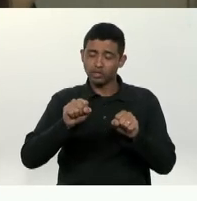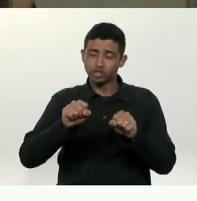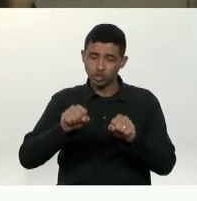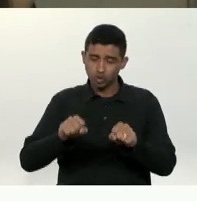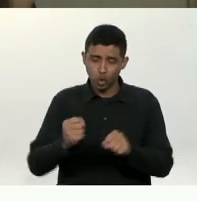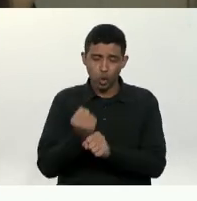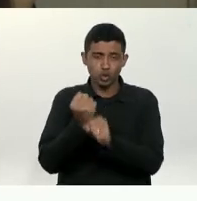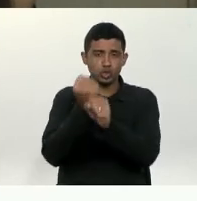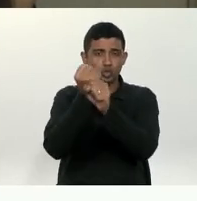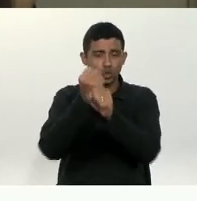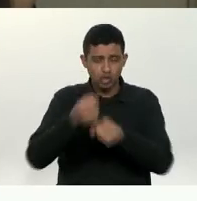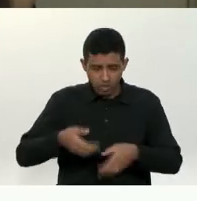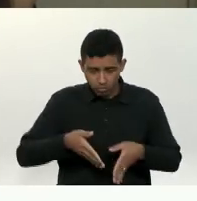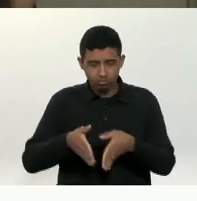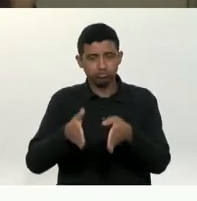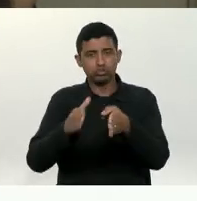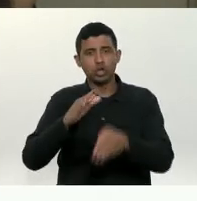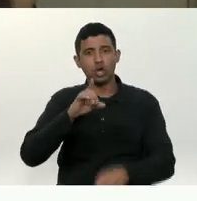Na verdade,